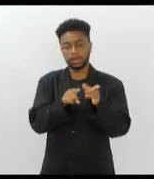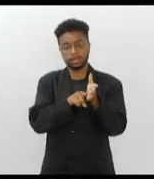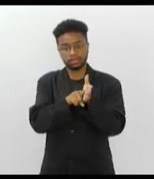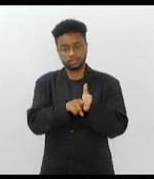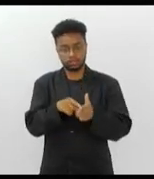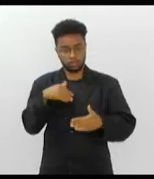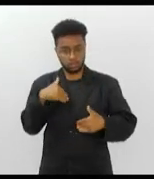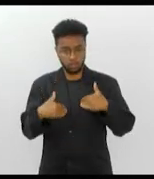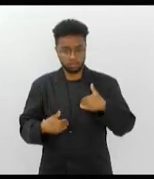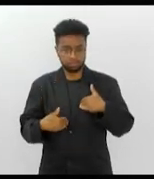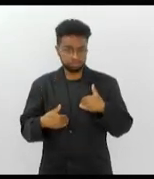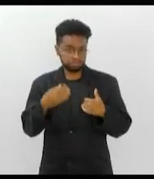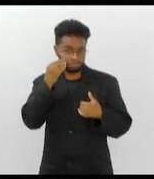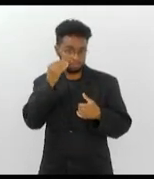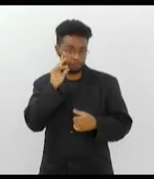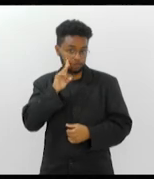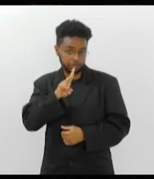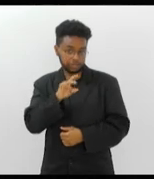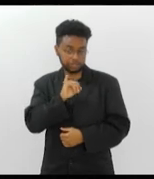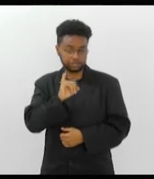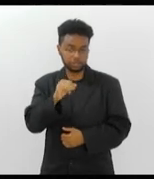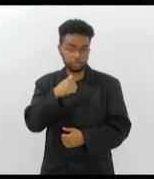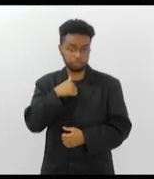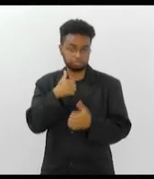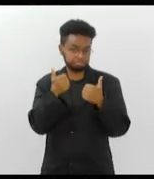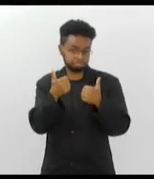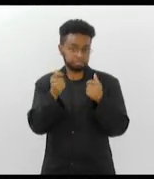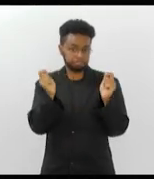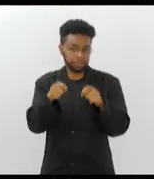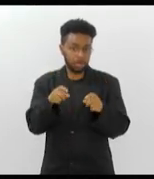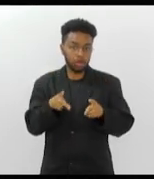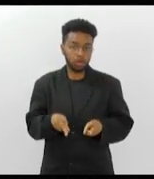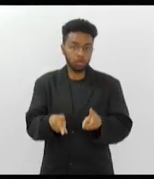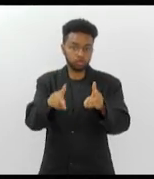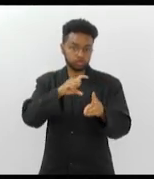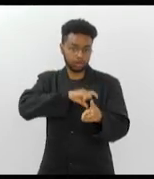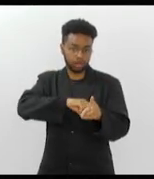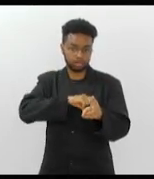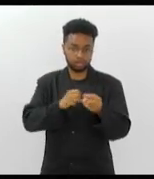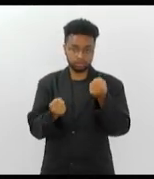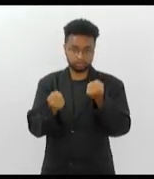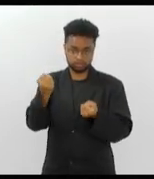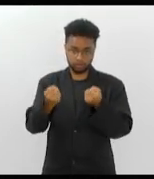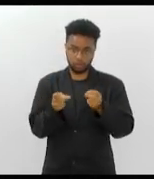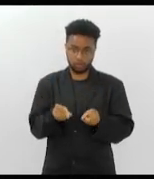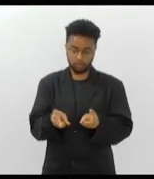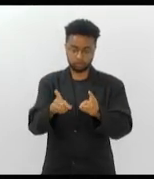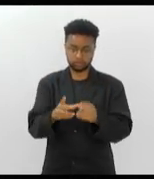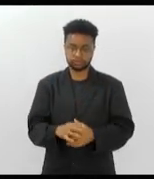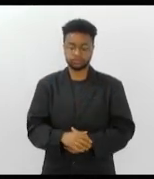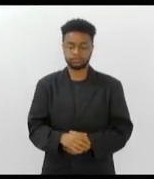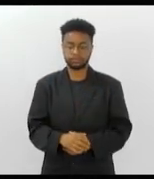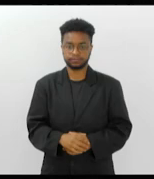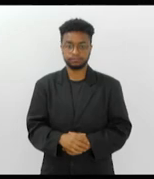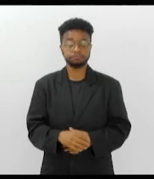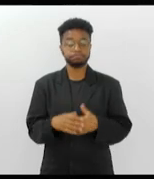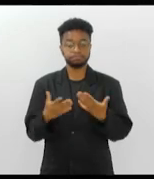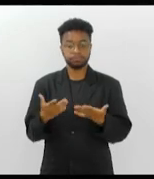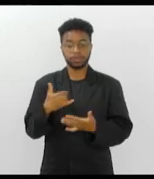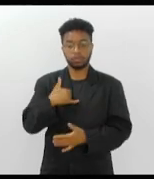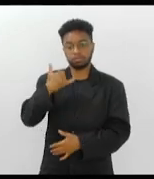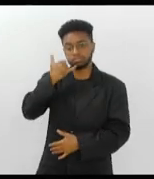né, se eu estou apto a continuar a ter uma carteira de motorista. pelo